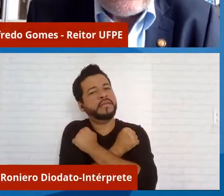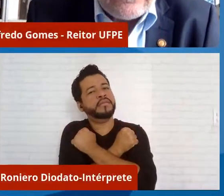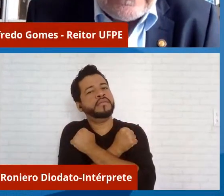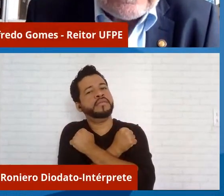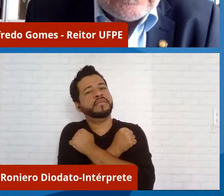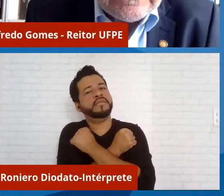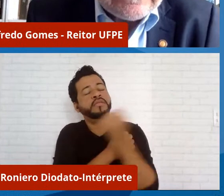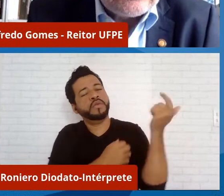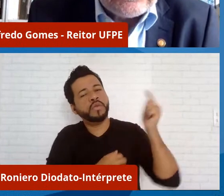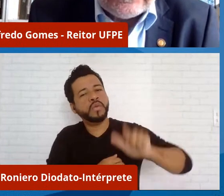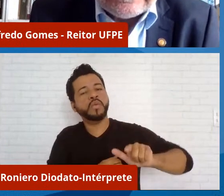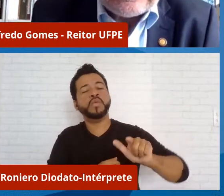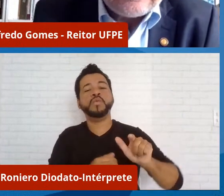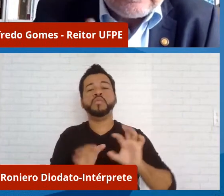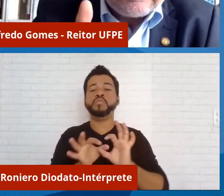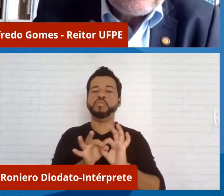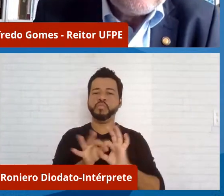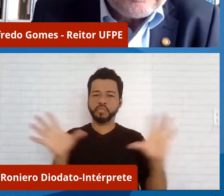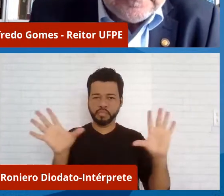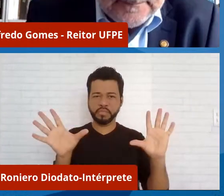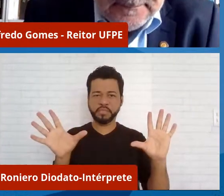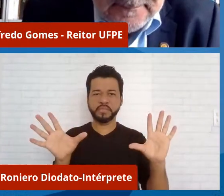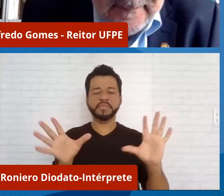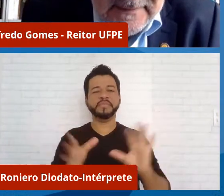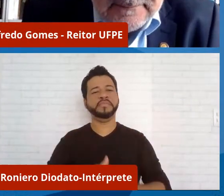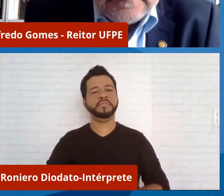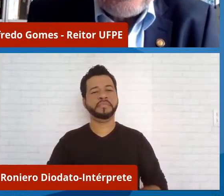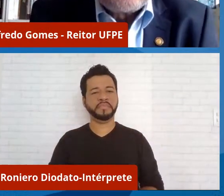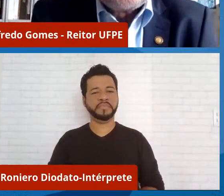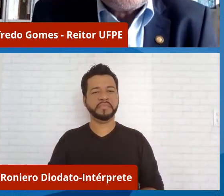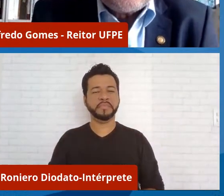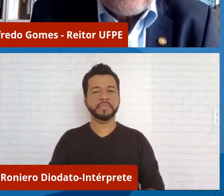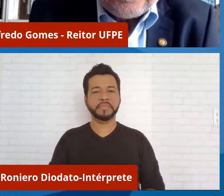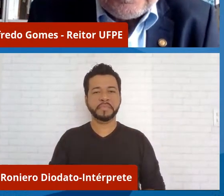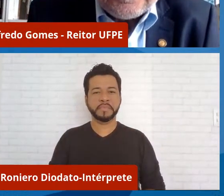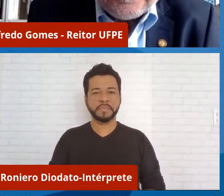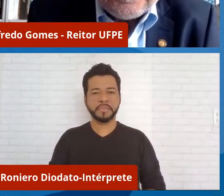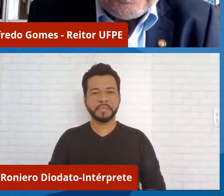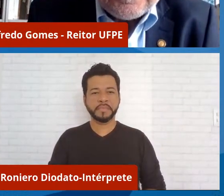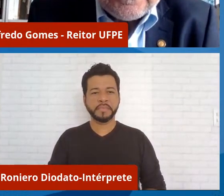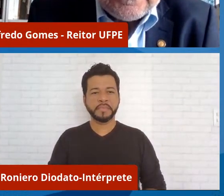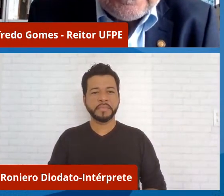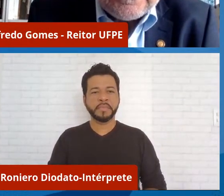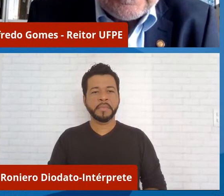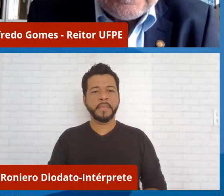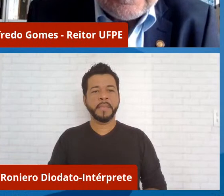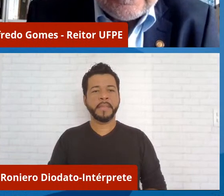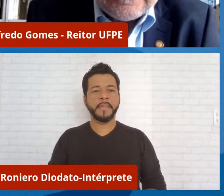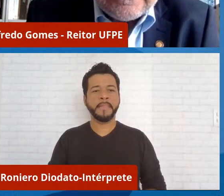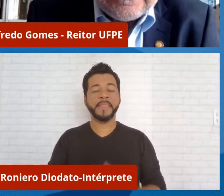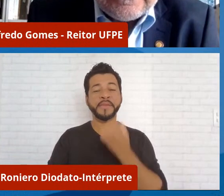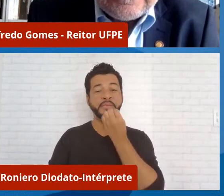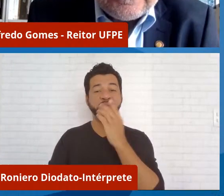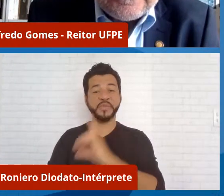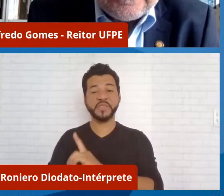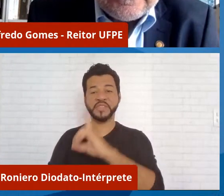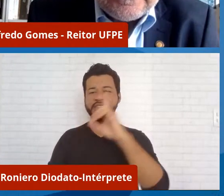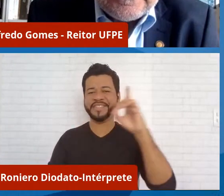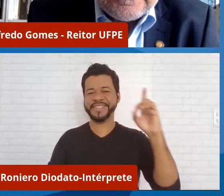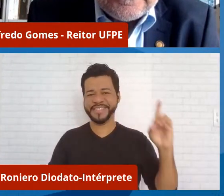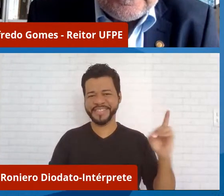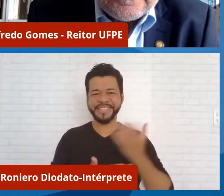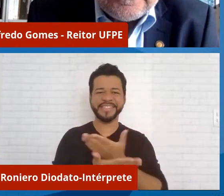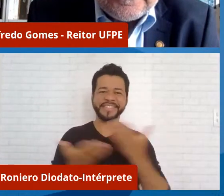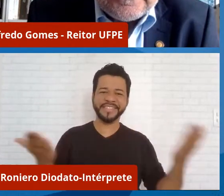estamos aqui à disposição de todos. Bom dia a todos e todas.